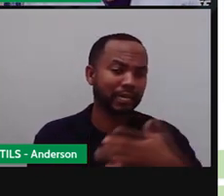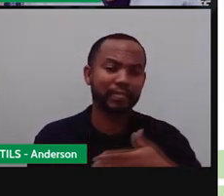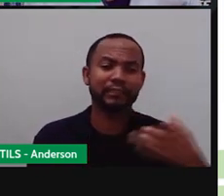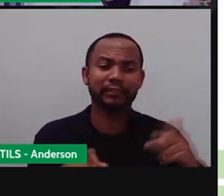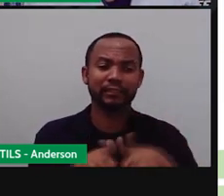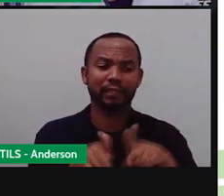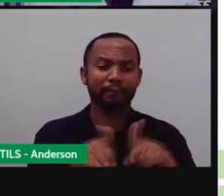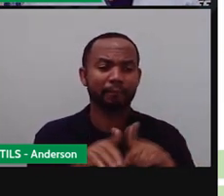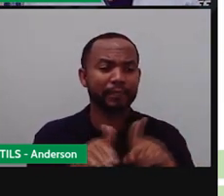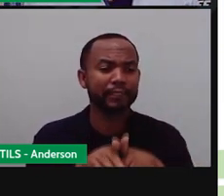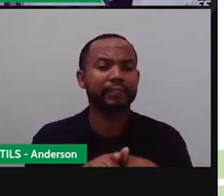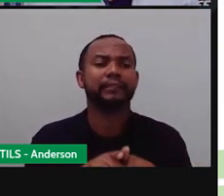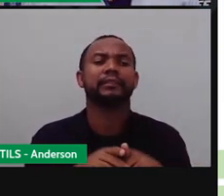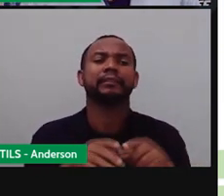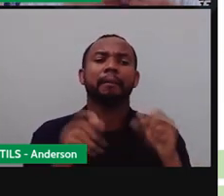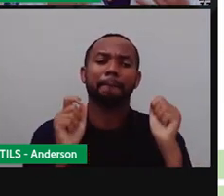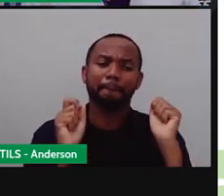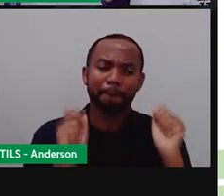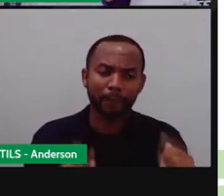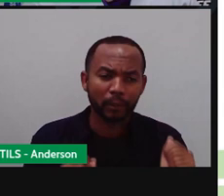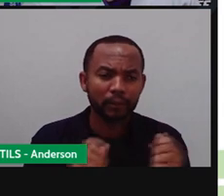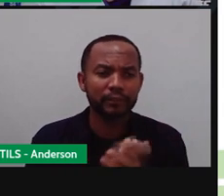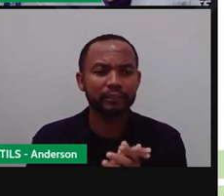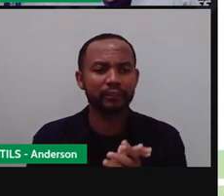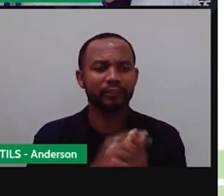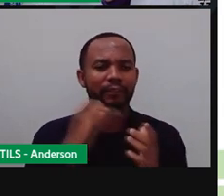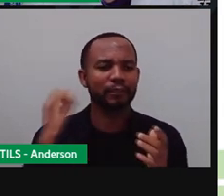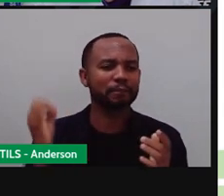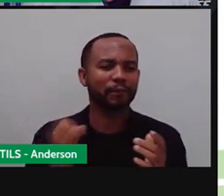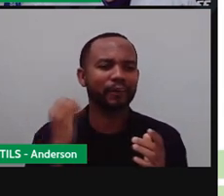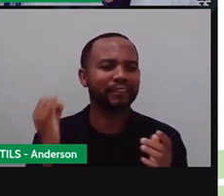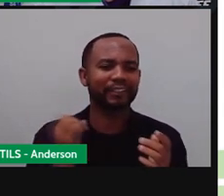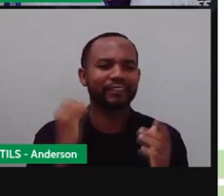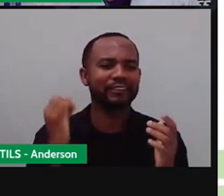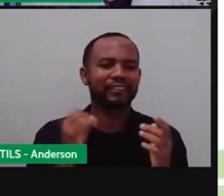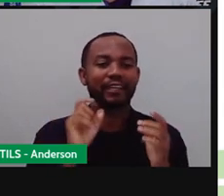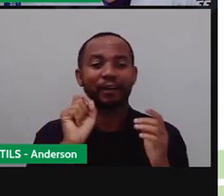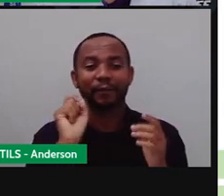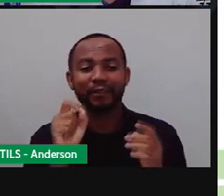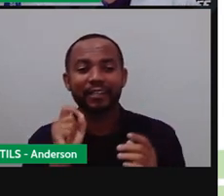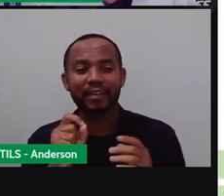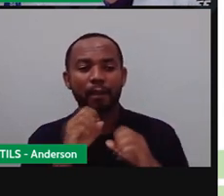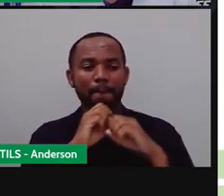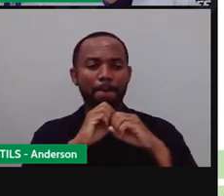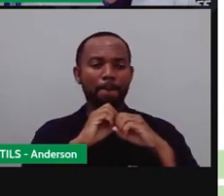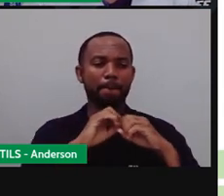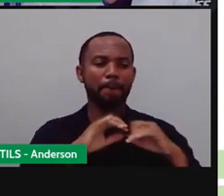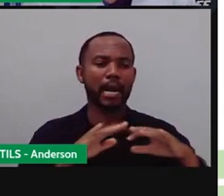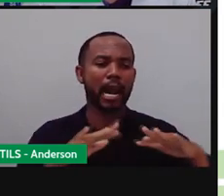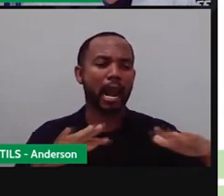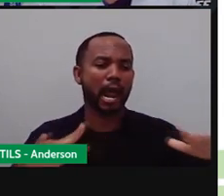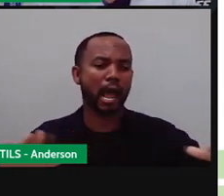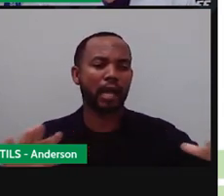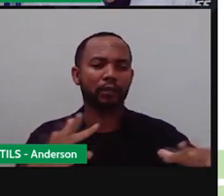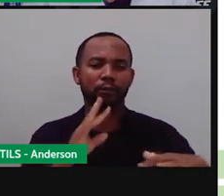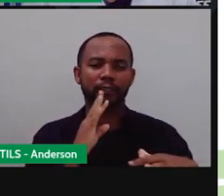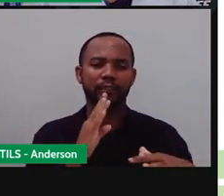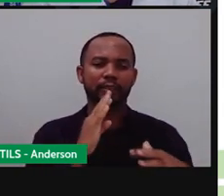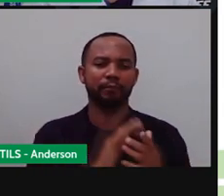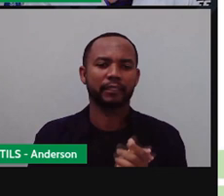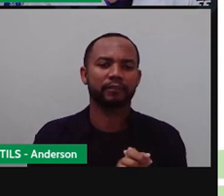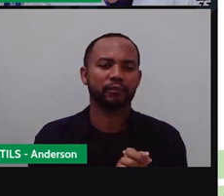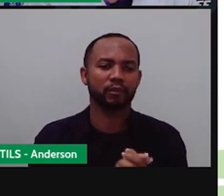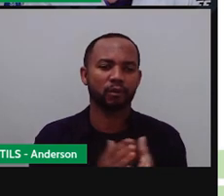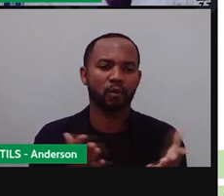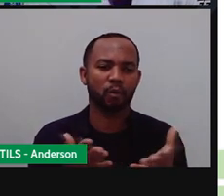né? Da rede privada, porque o importante é compartilhar o conhecimento. Hoje, dia 27 do